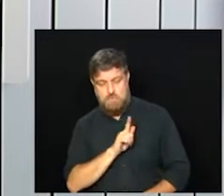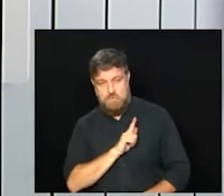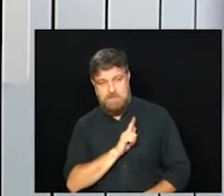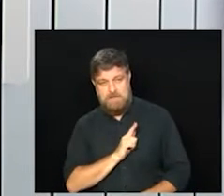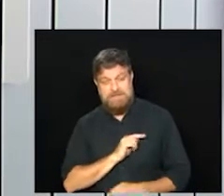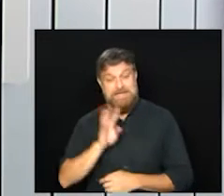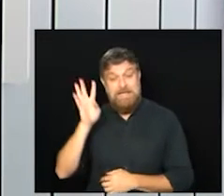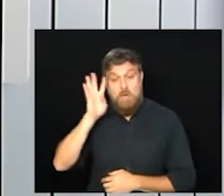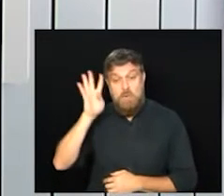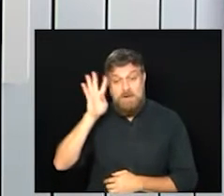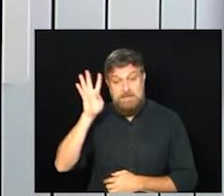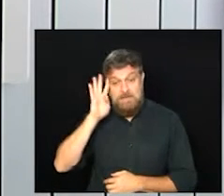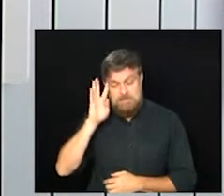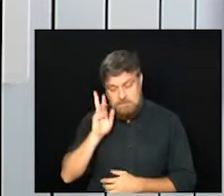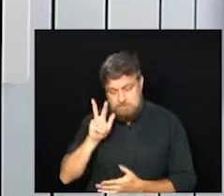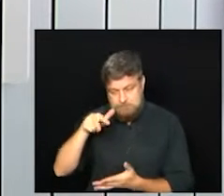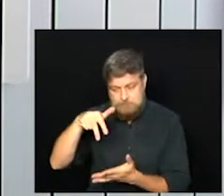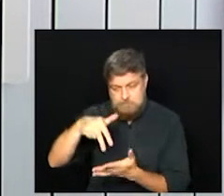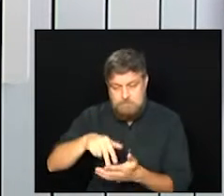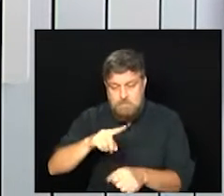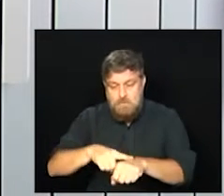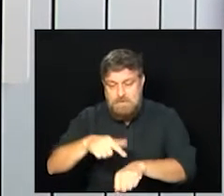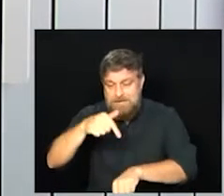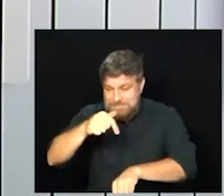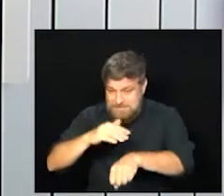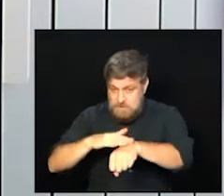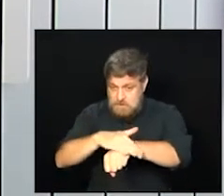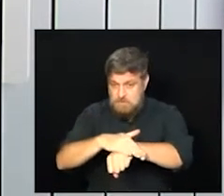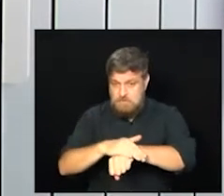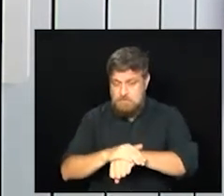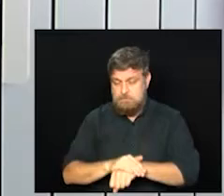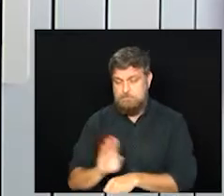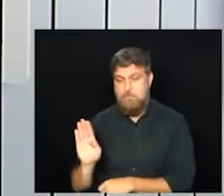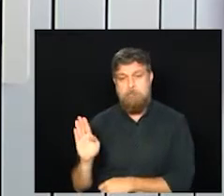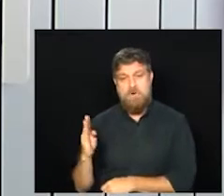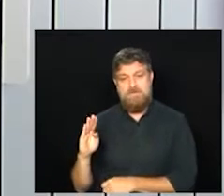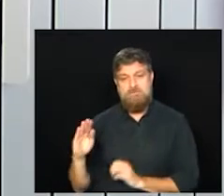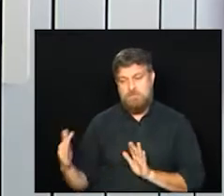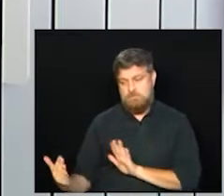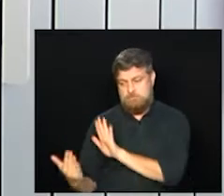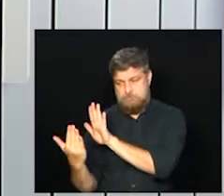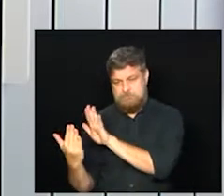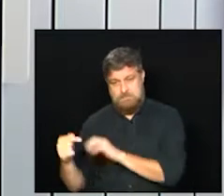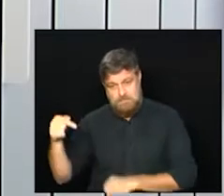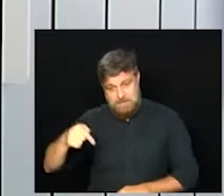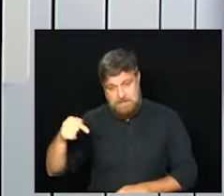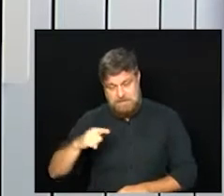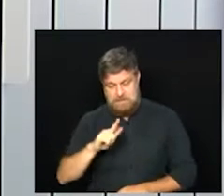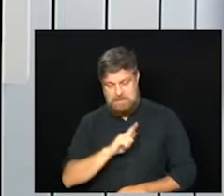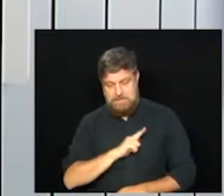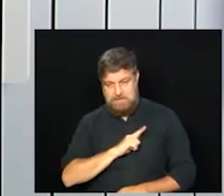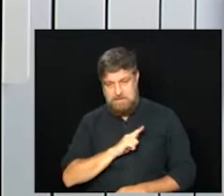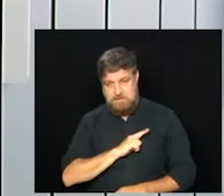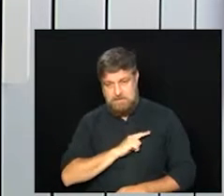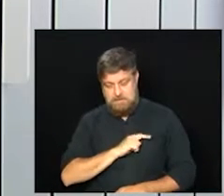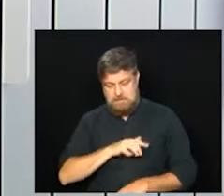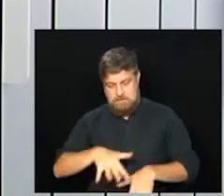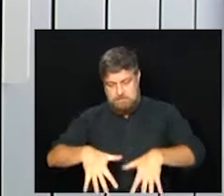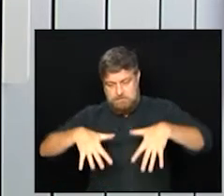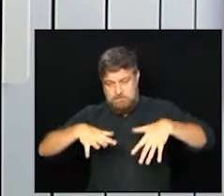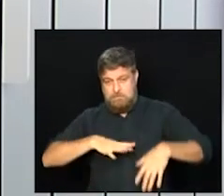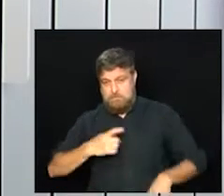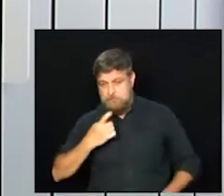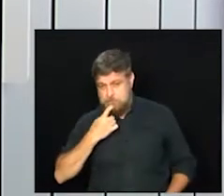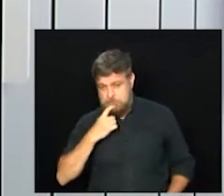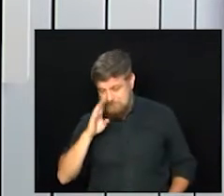na quarta-feira, 7 horas da noite, contra o Botafogo, aqui no estádio Brinco de Ouro. Um duelo direto também,